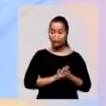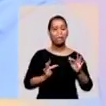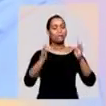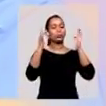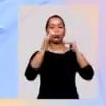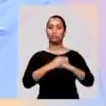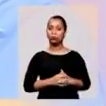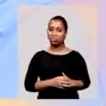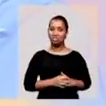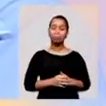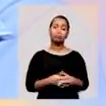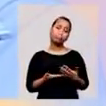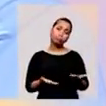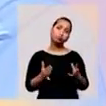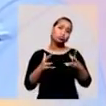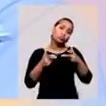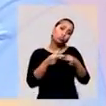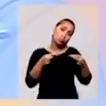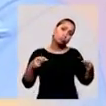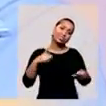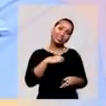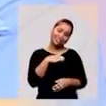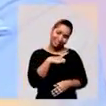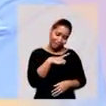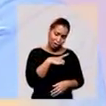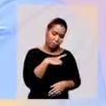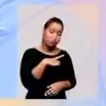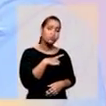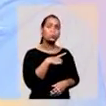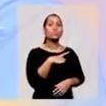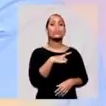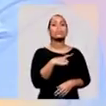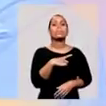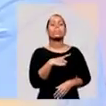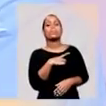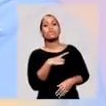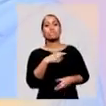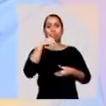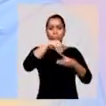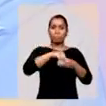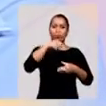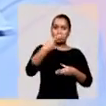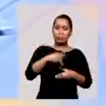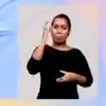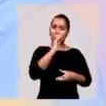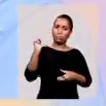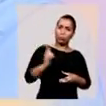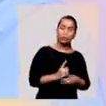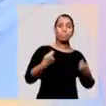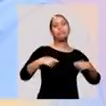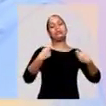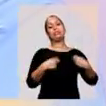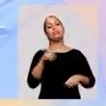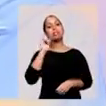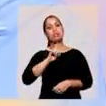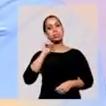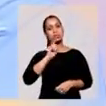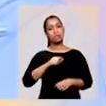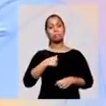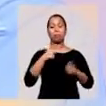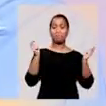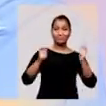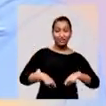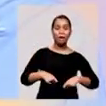de tecnologia, visto que tudo que vem, né, tudo que está aí entrando no nosso país, exige a língua inglesa para